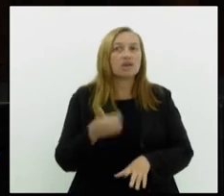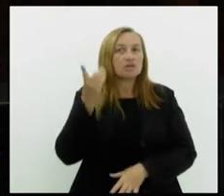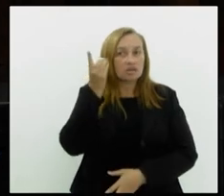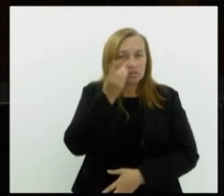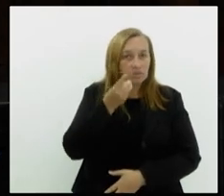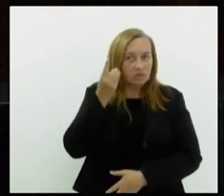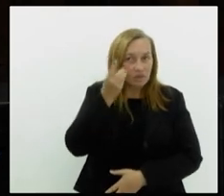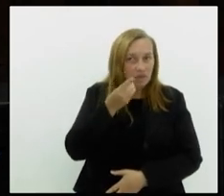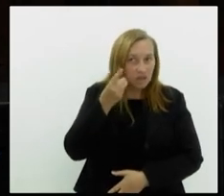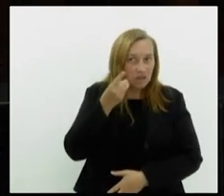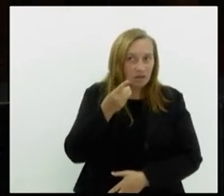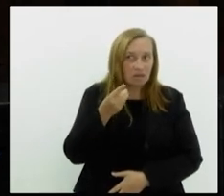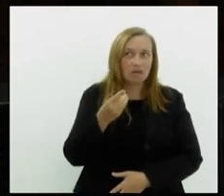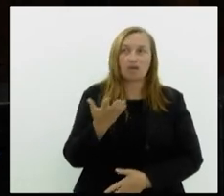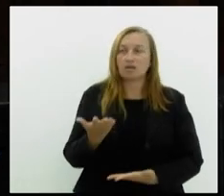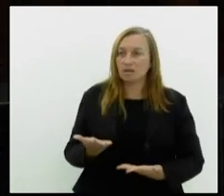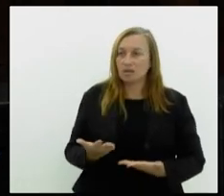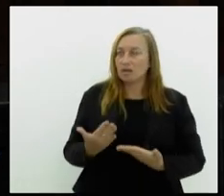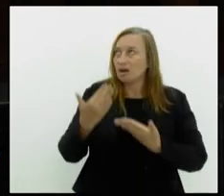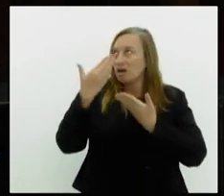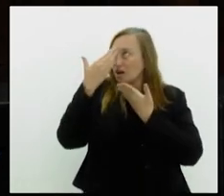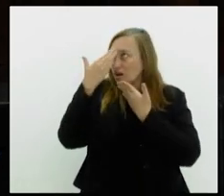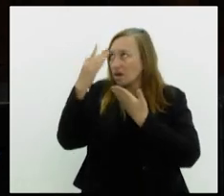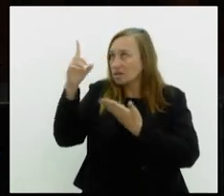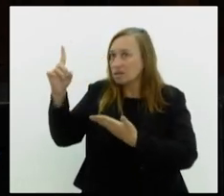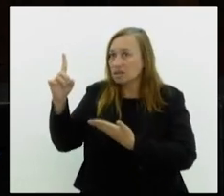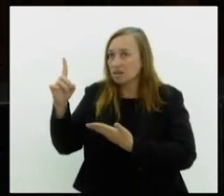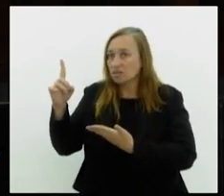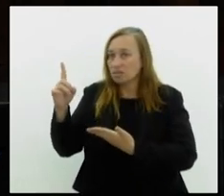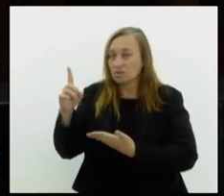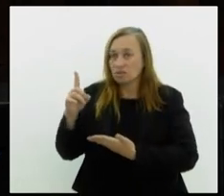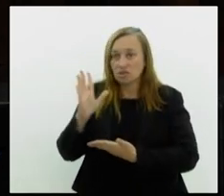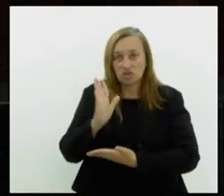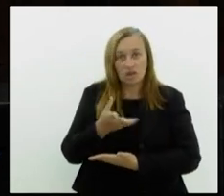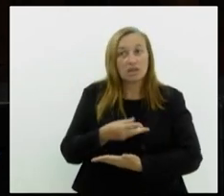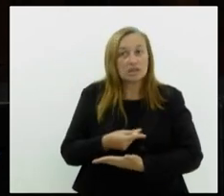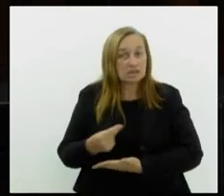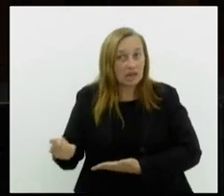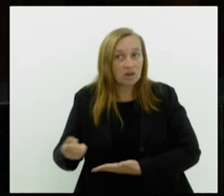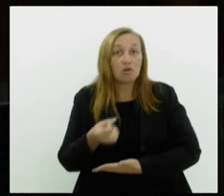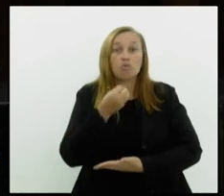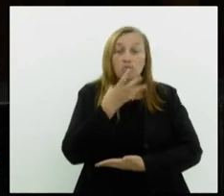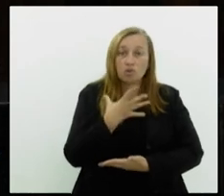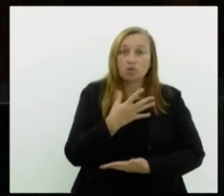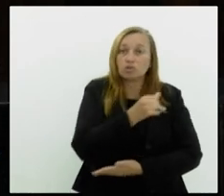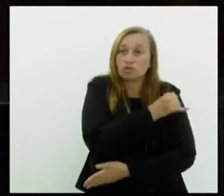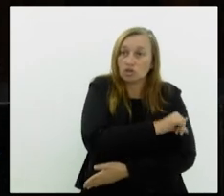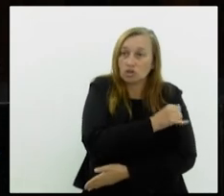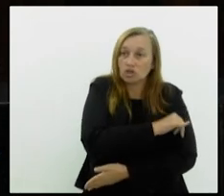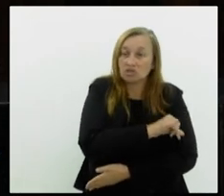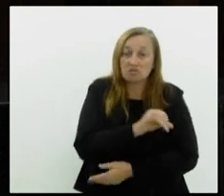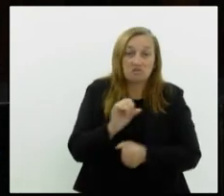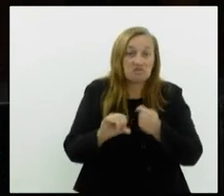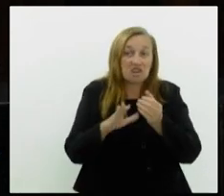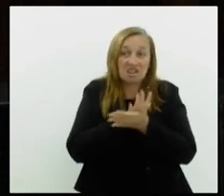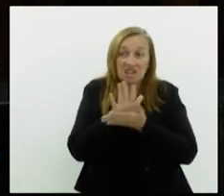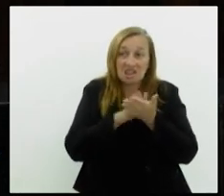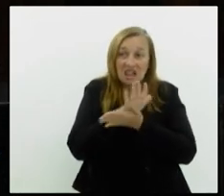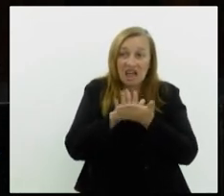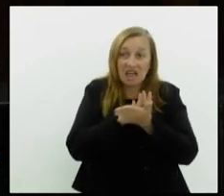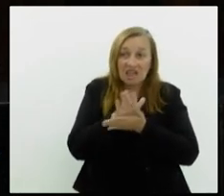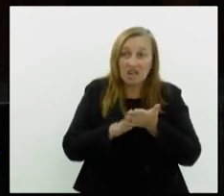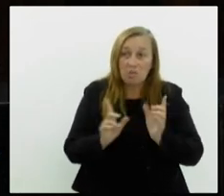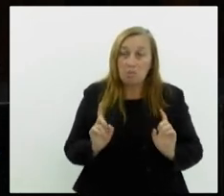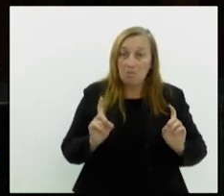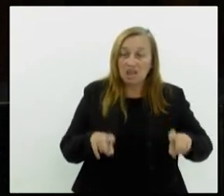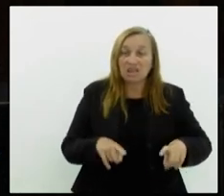deputado, que graças a Deus não está mais aqui para o bem do Rio de Janeiro, já que não serviu para nada, teve um mandato